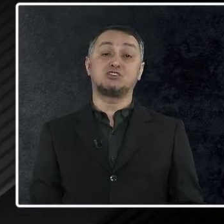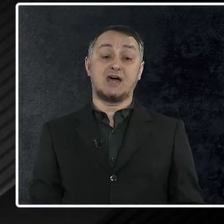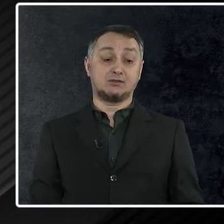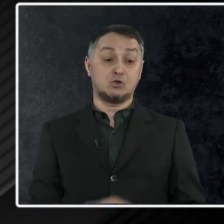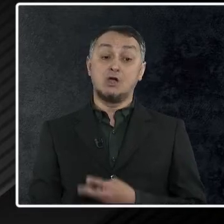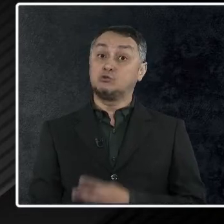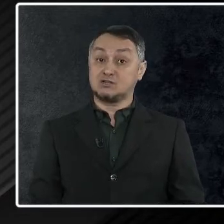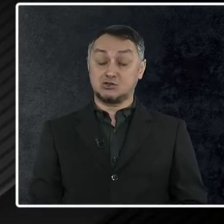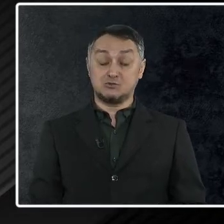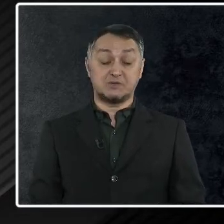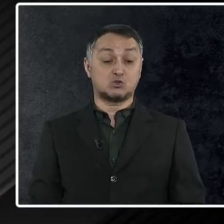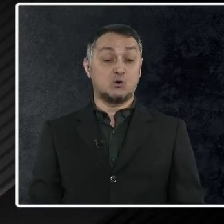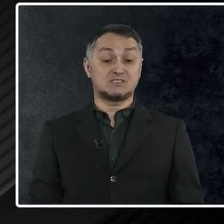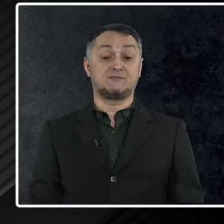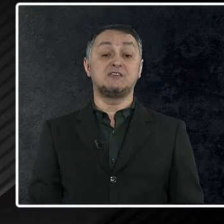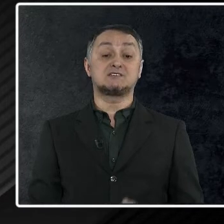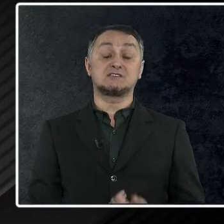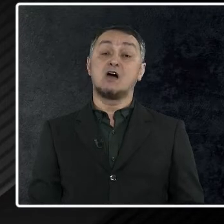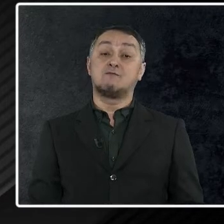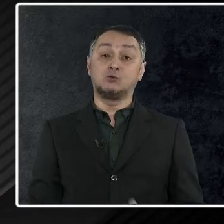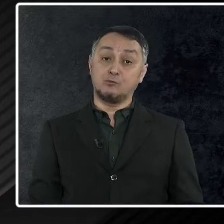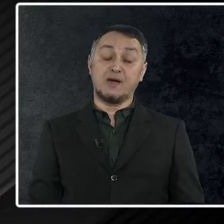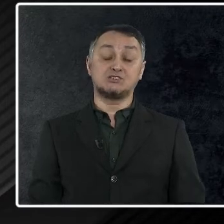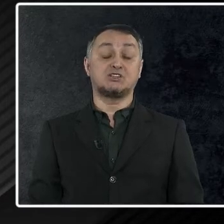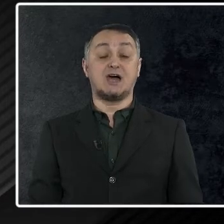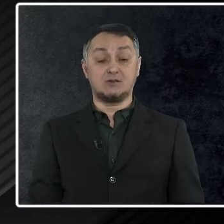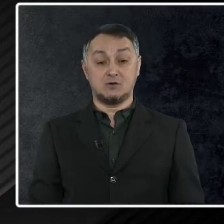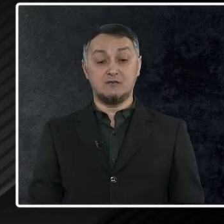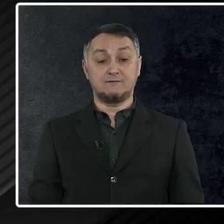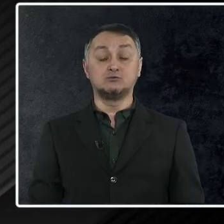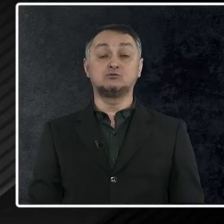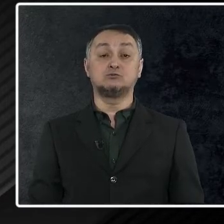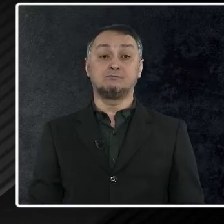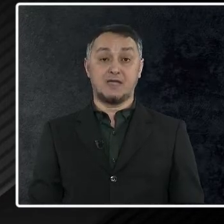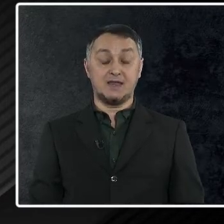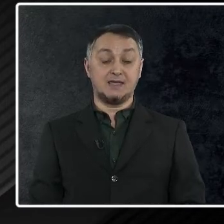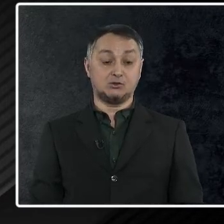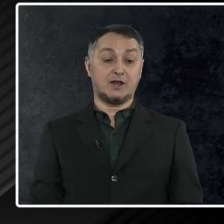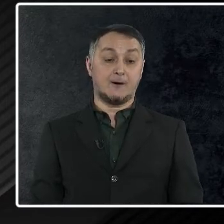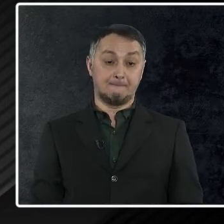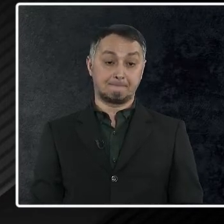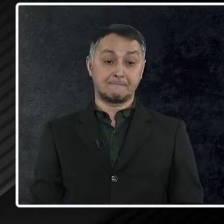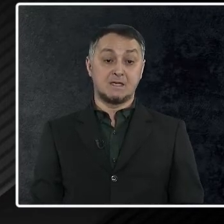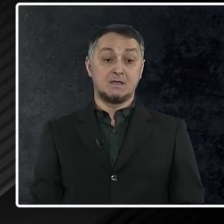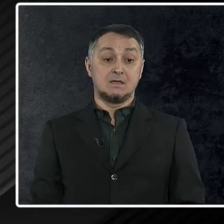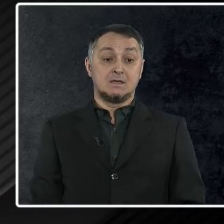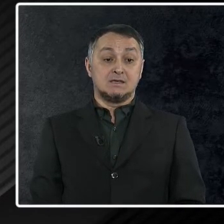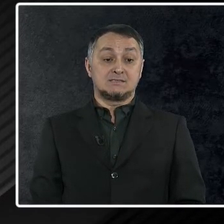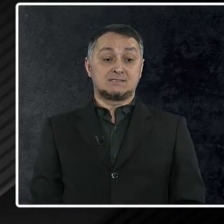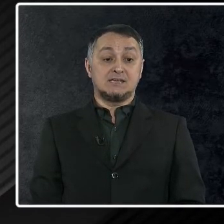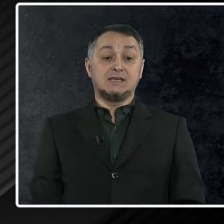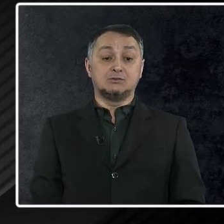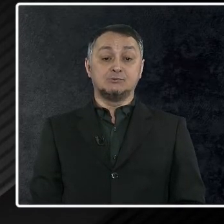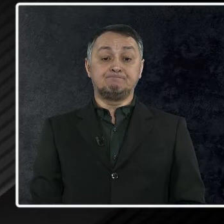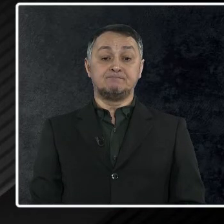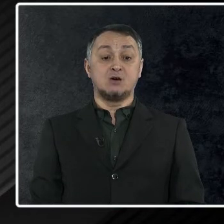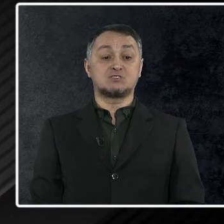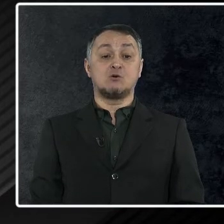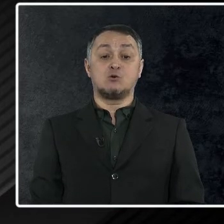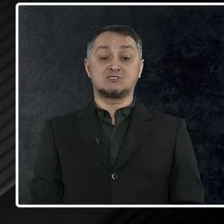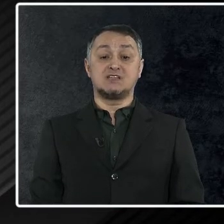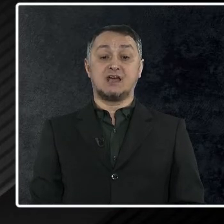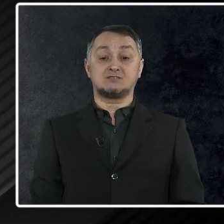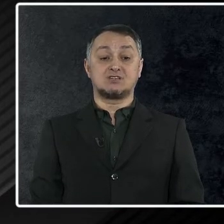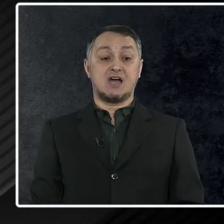próprio candidato, doações de pessoas físicas, fundo partidário e fundo eleitoral. Seguindo, não